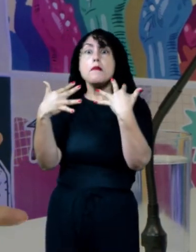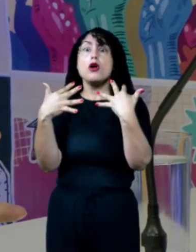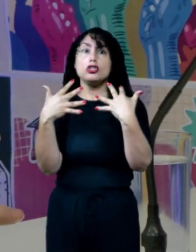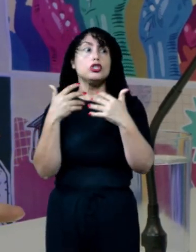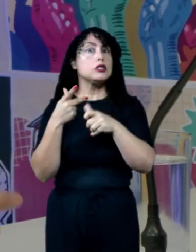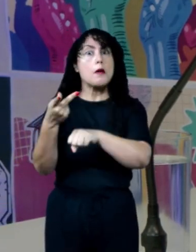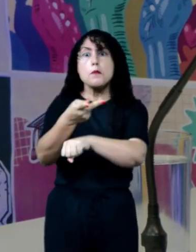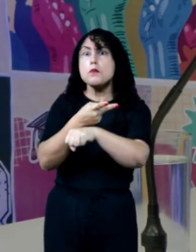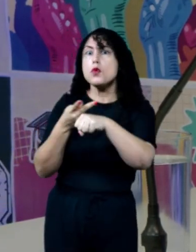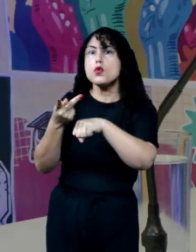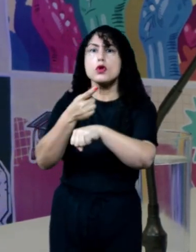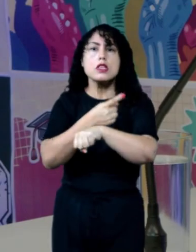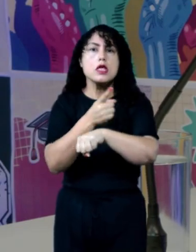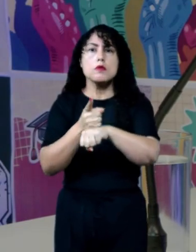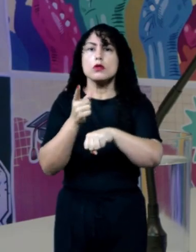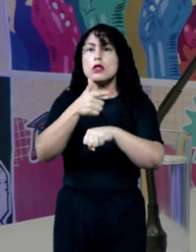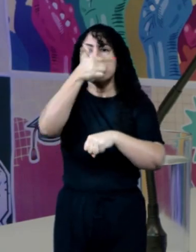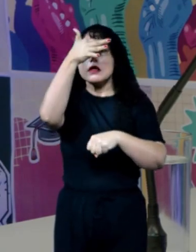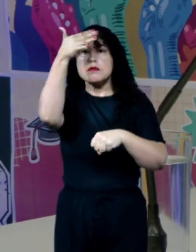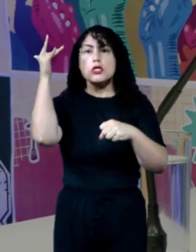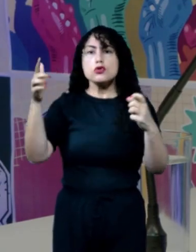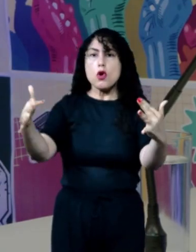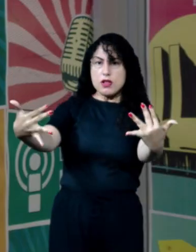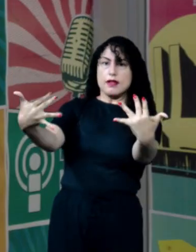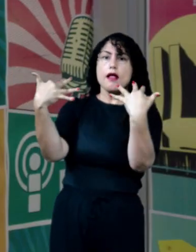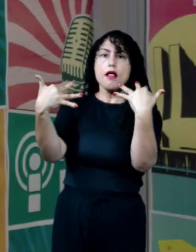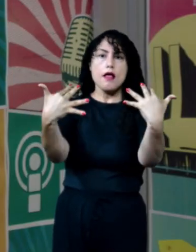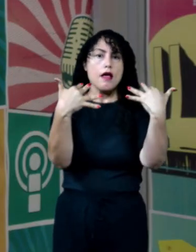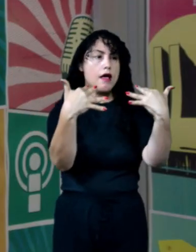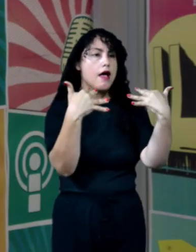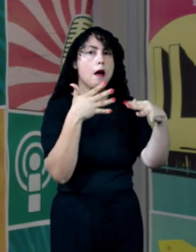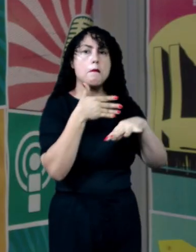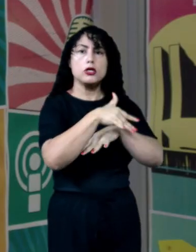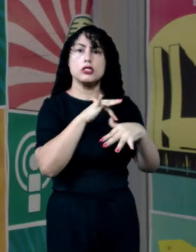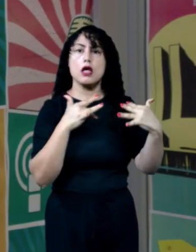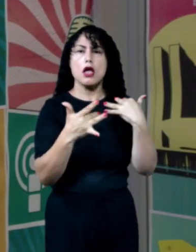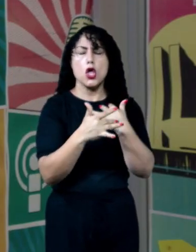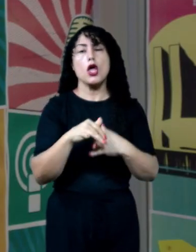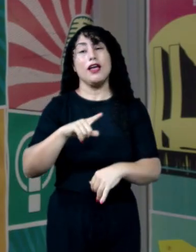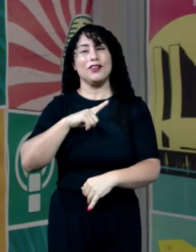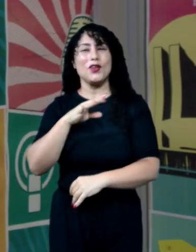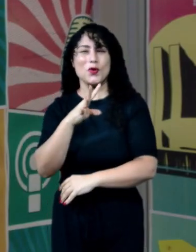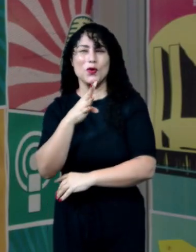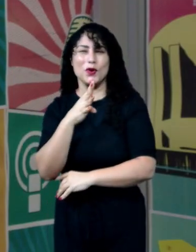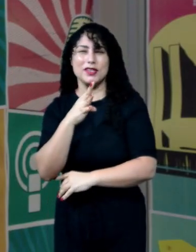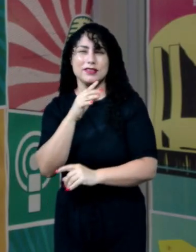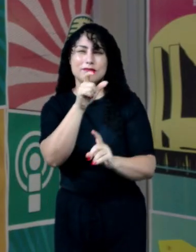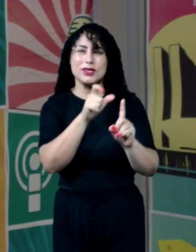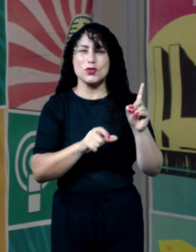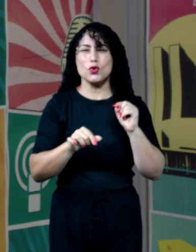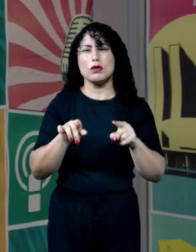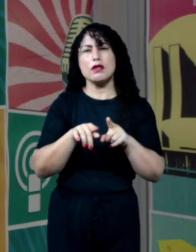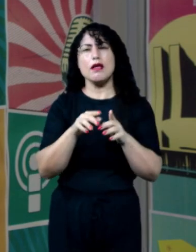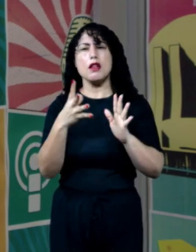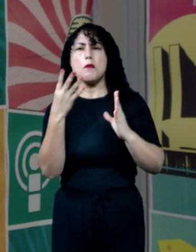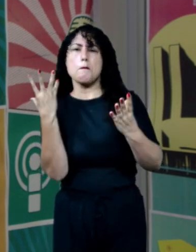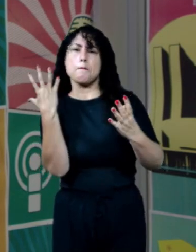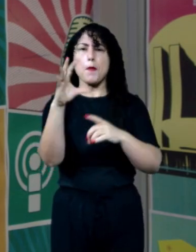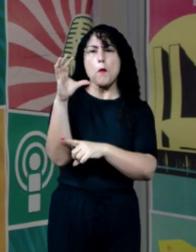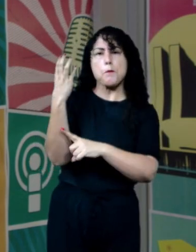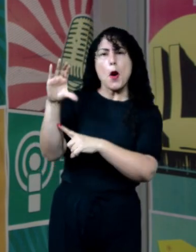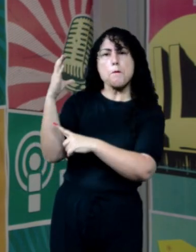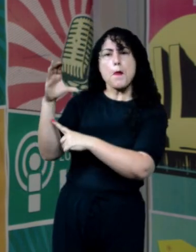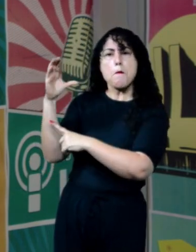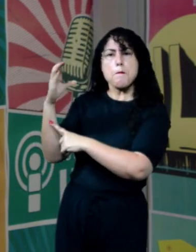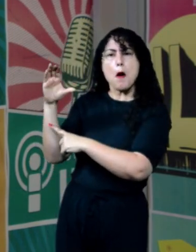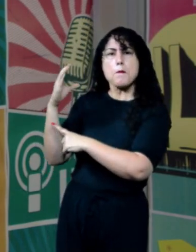admiração o tempo todo através das redes sociais, é isso? Sim, eu tenho até um conhecido que ele fica postando o tempo inteiro fotos nos lugares